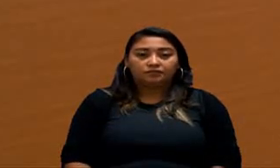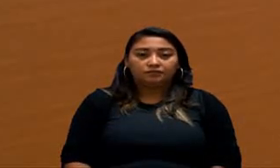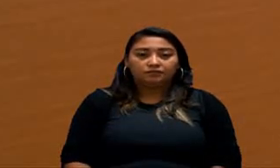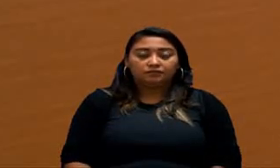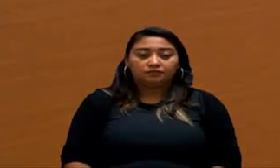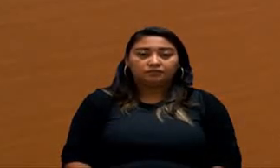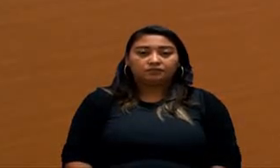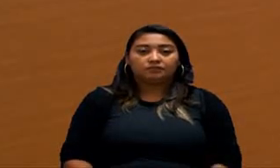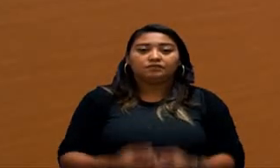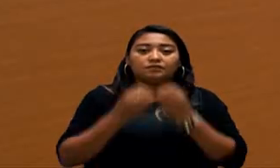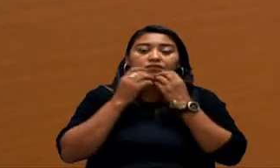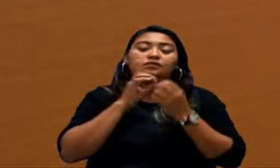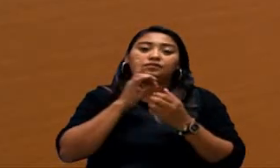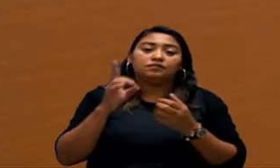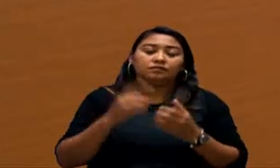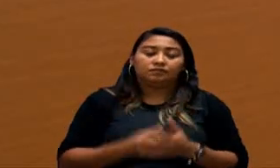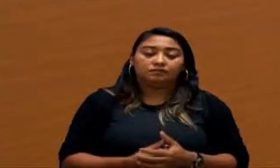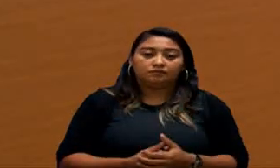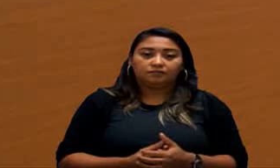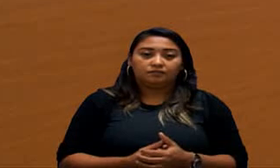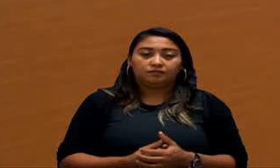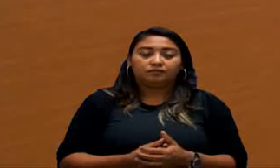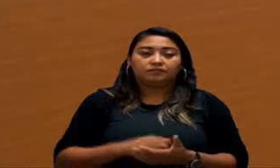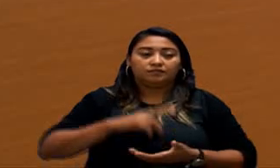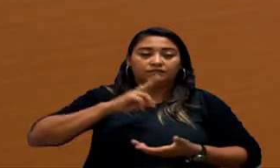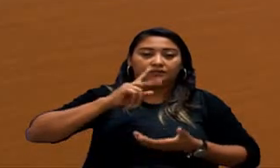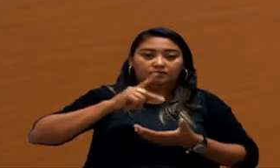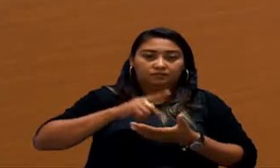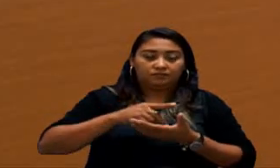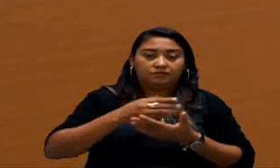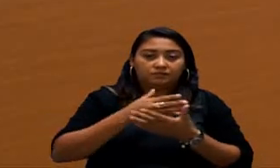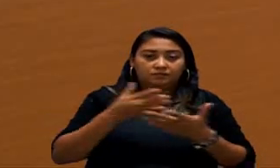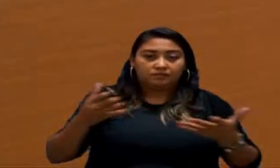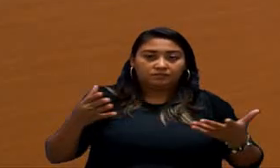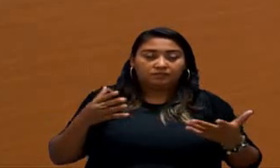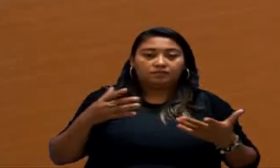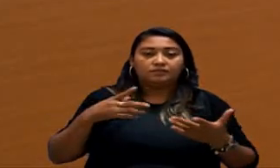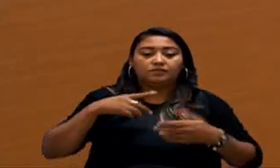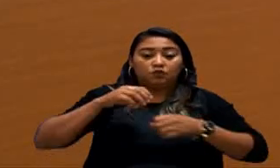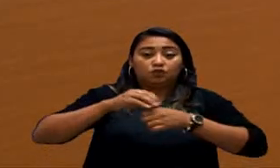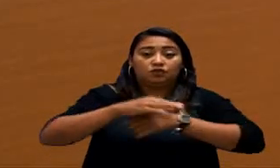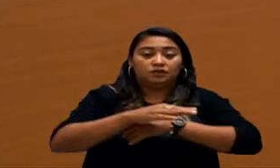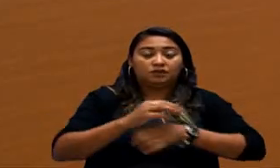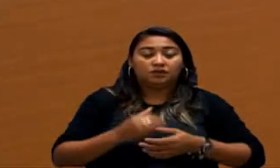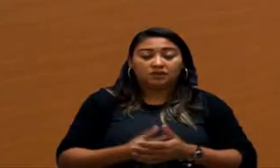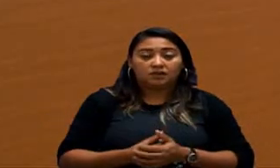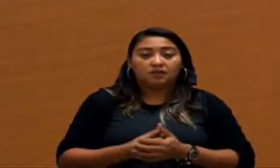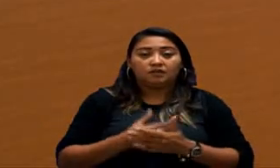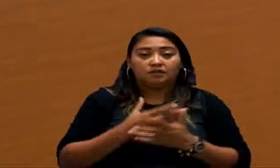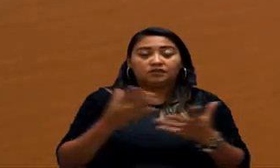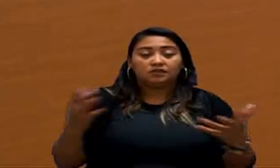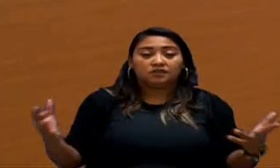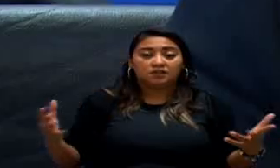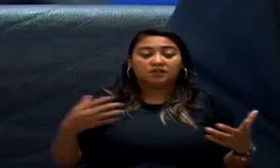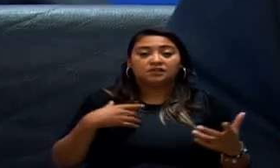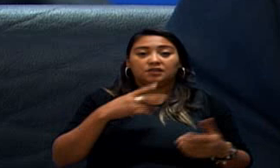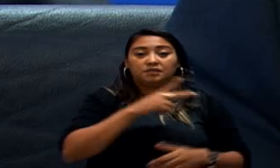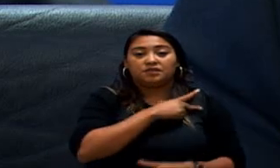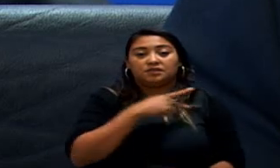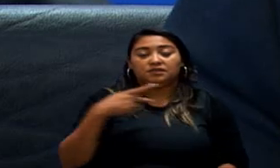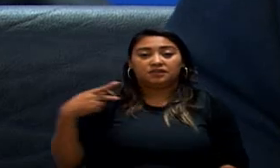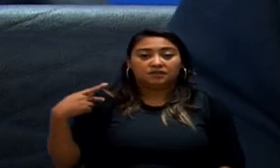Bom dia, vereador Simoa. Na verdade, eu ia pedir, Vossa Excelência, sugerir, claro, que Vossa Excelência pedisse ao